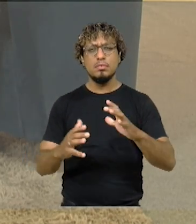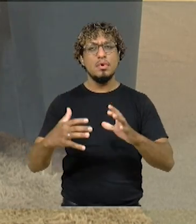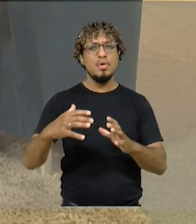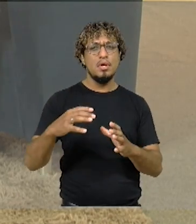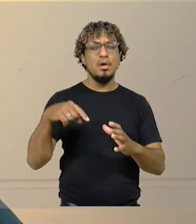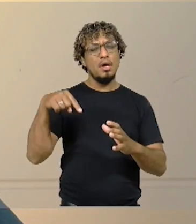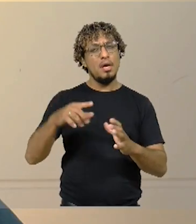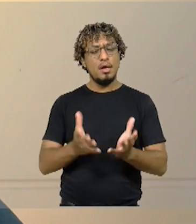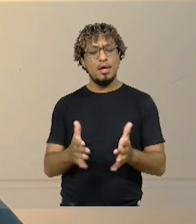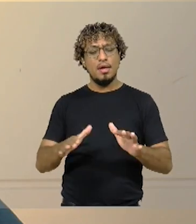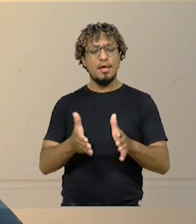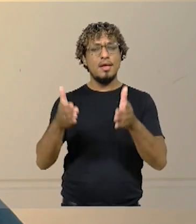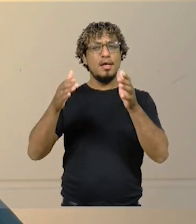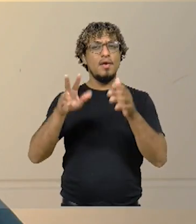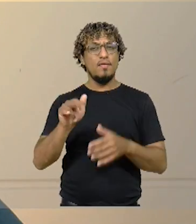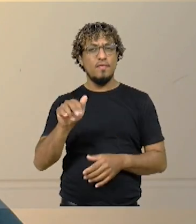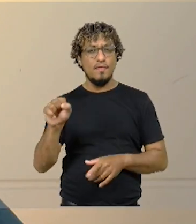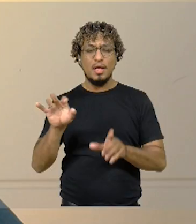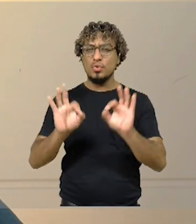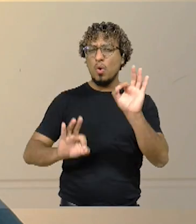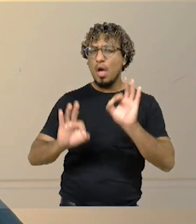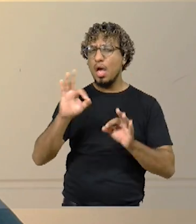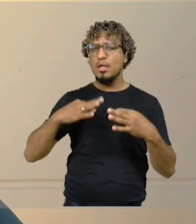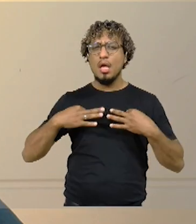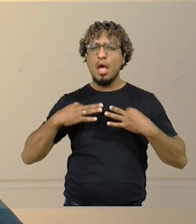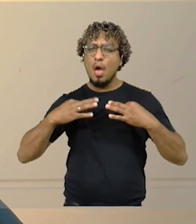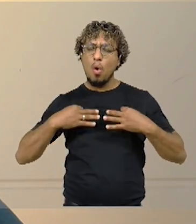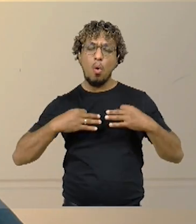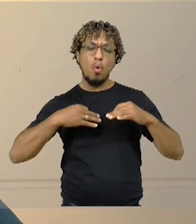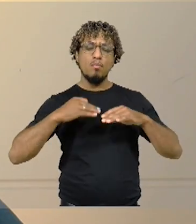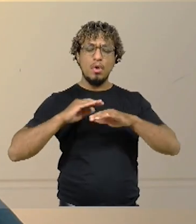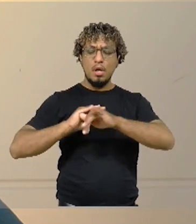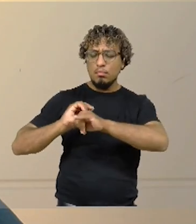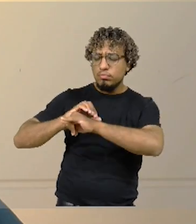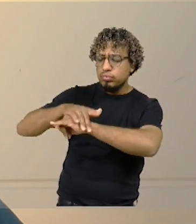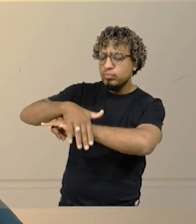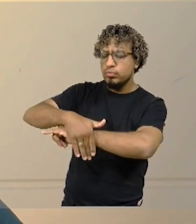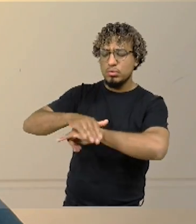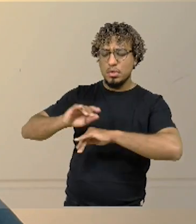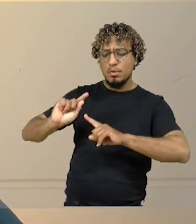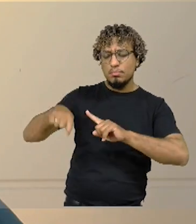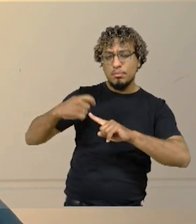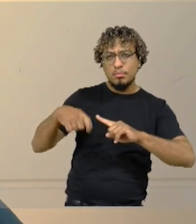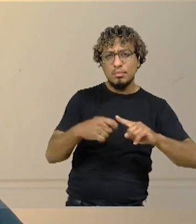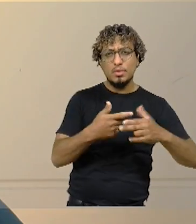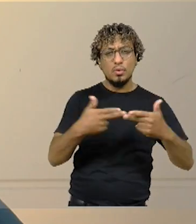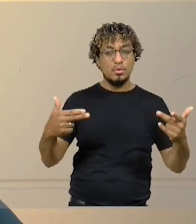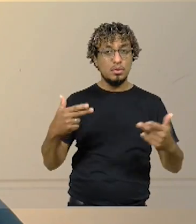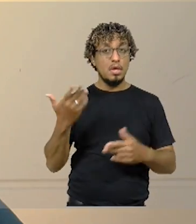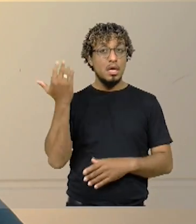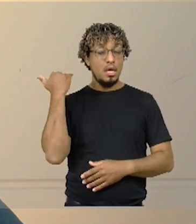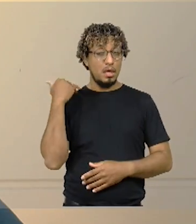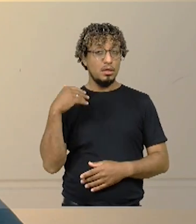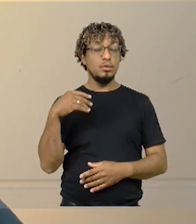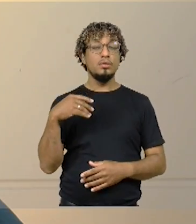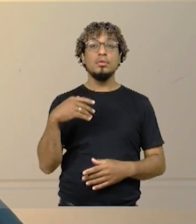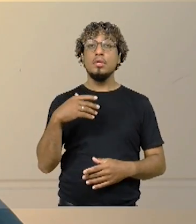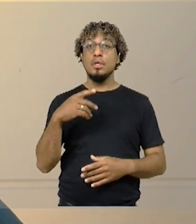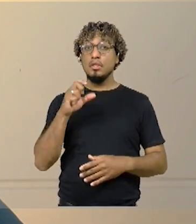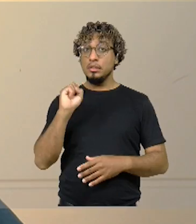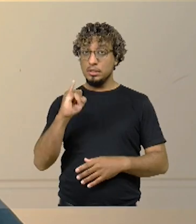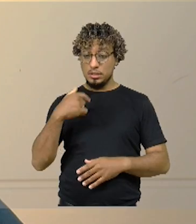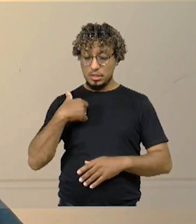né? Da valorização da cultura do artista local. A gente sabe que São Luís tem um calendário de eventos como o São João, que é muito